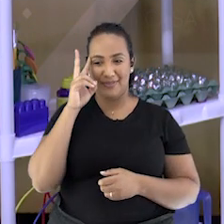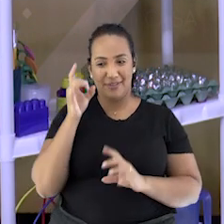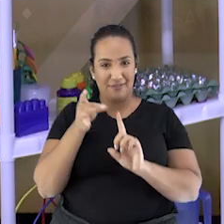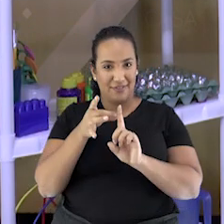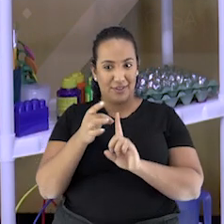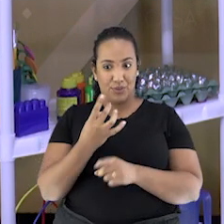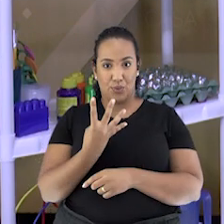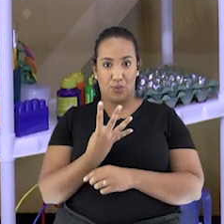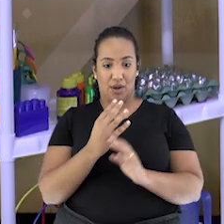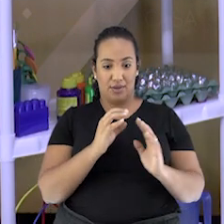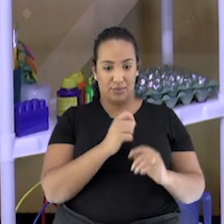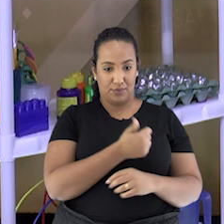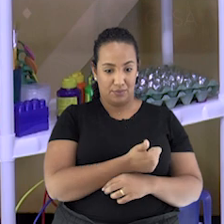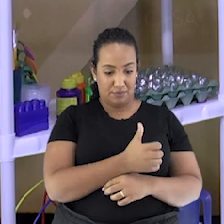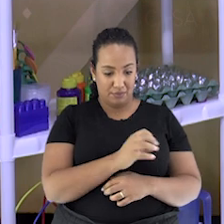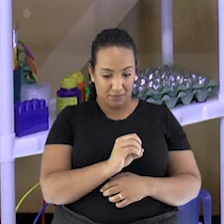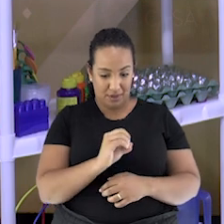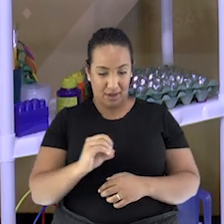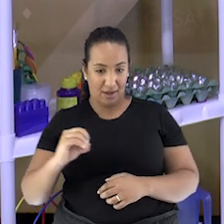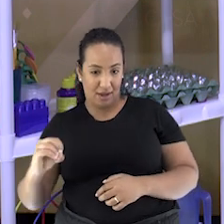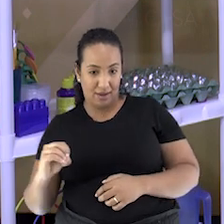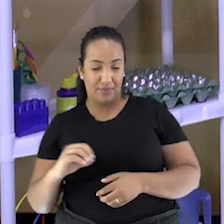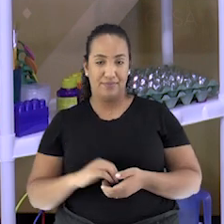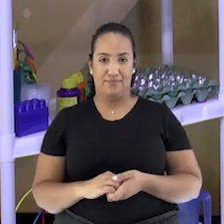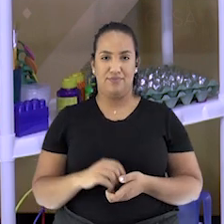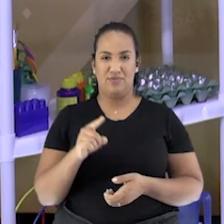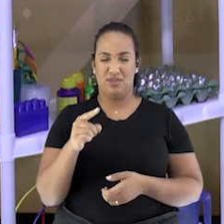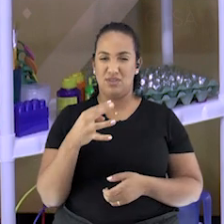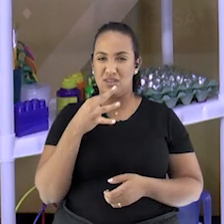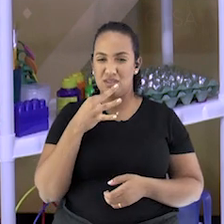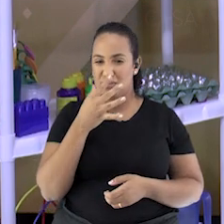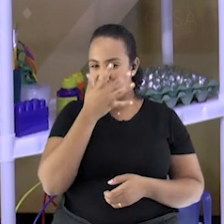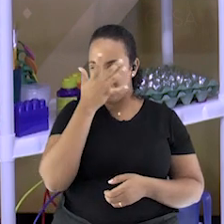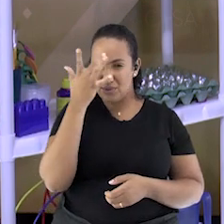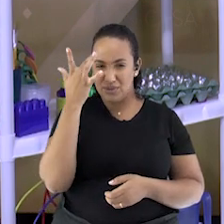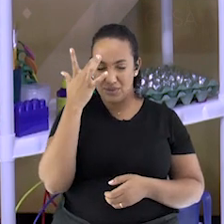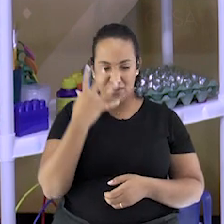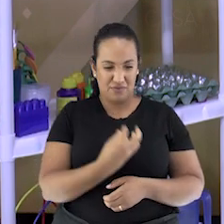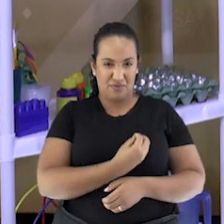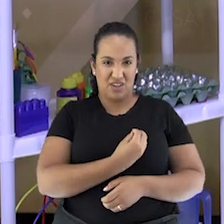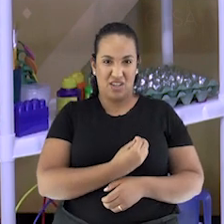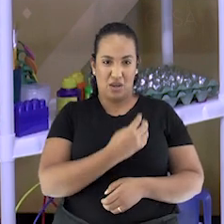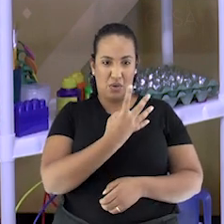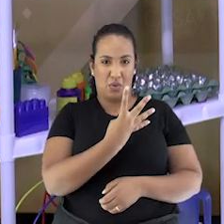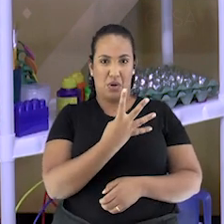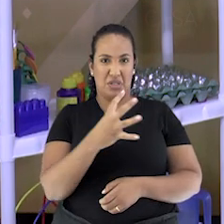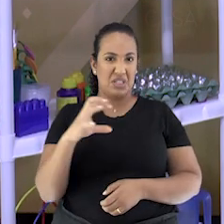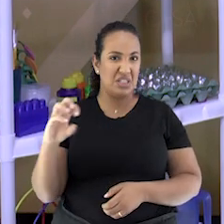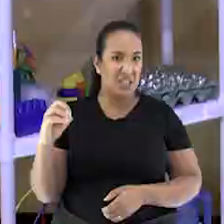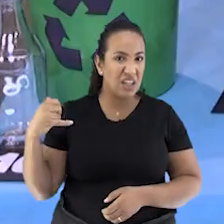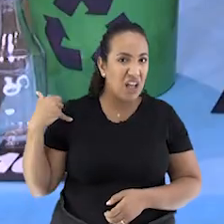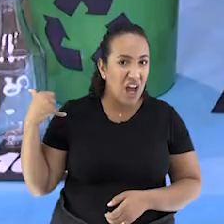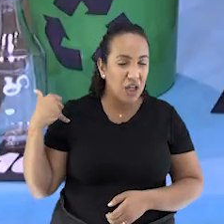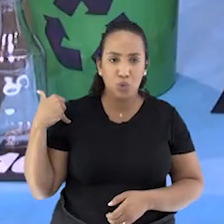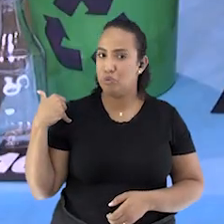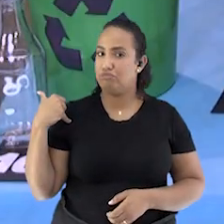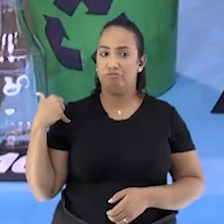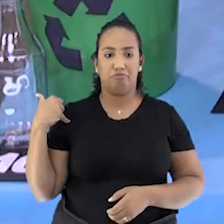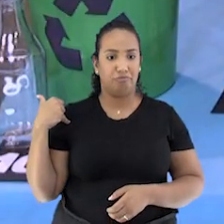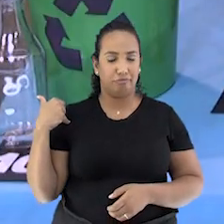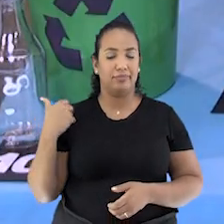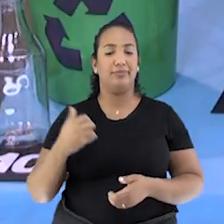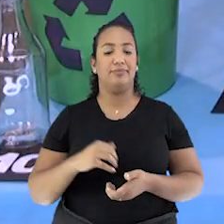400 anos? Eu não. O plástico tem de diversos tipos. Uns mais duros, como a